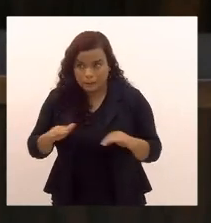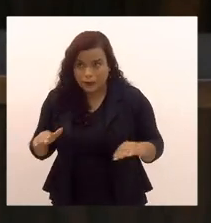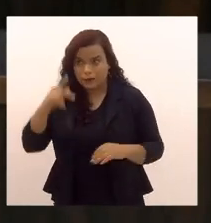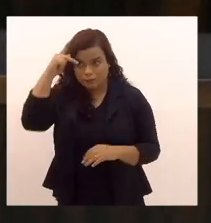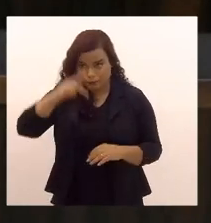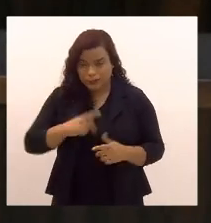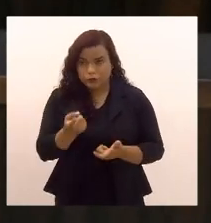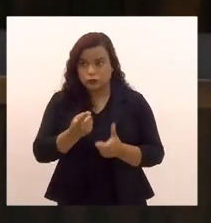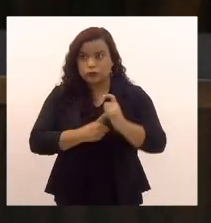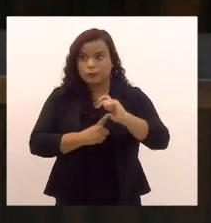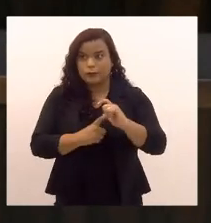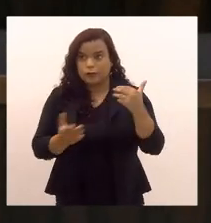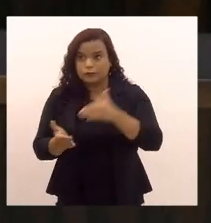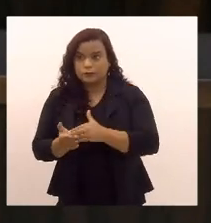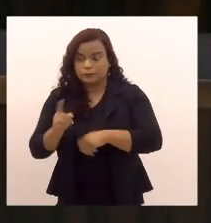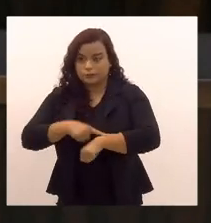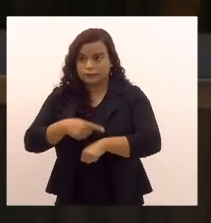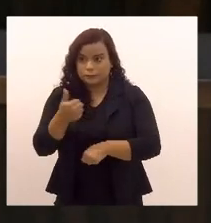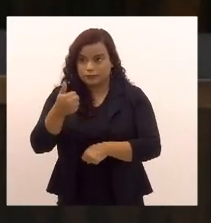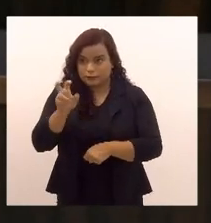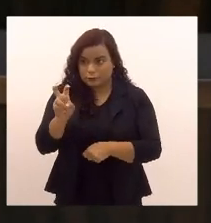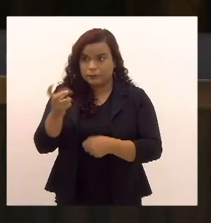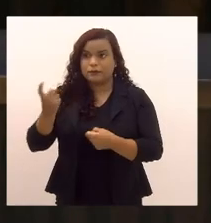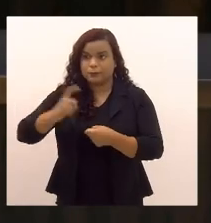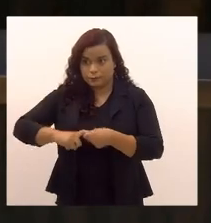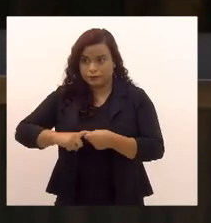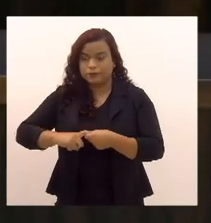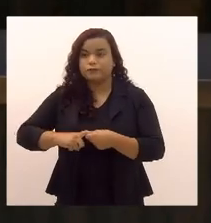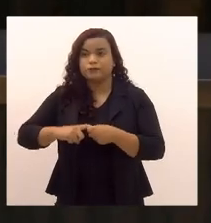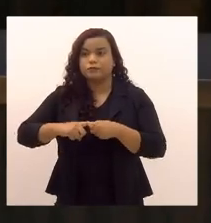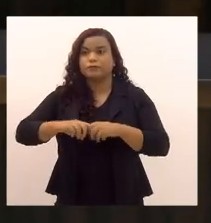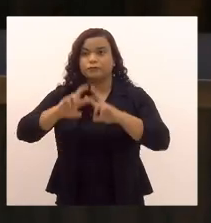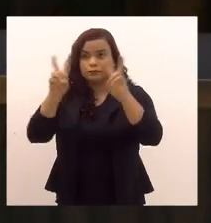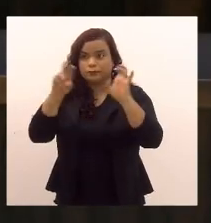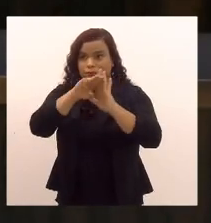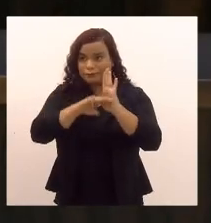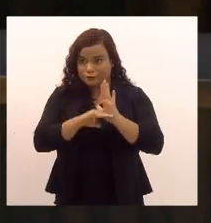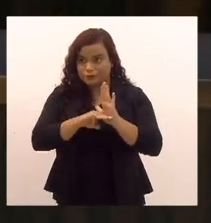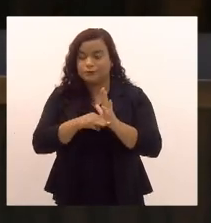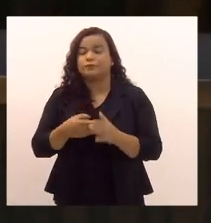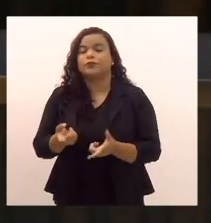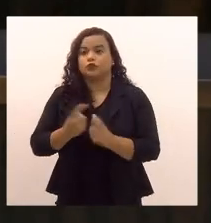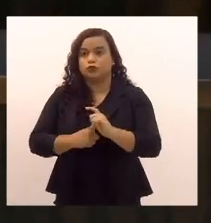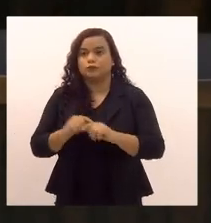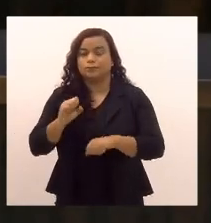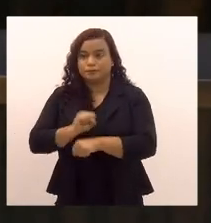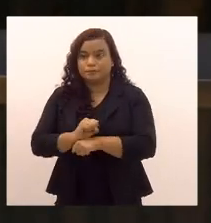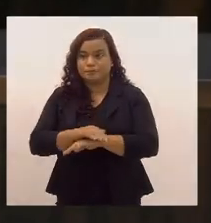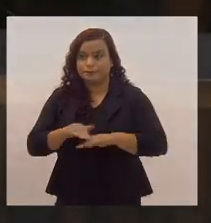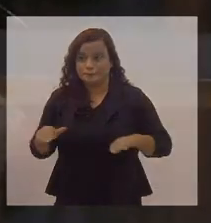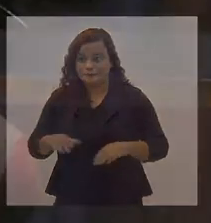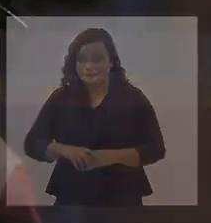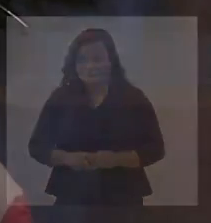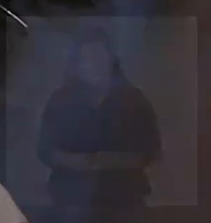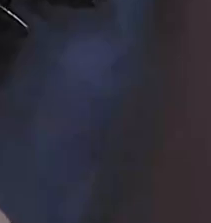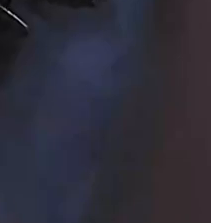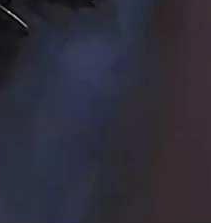presidência suspeita a sessão até às 15horas quando retornaremos corda do dia está suspensa a sessão